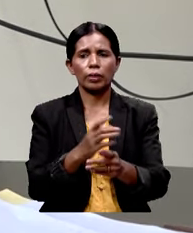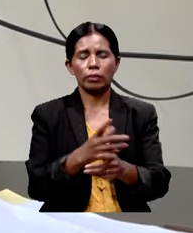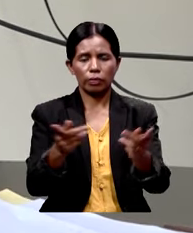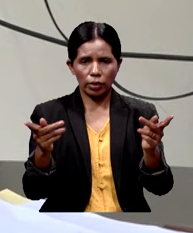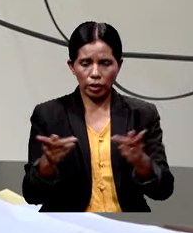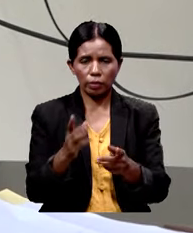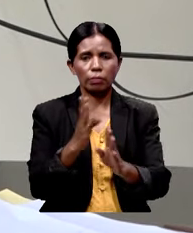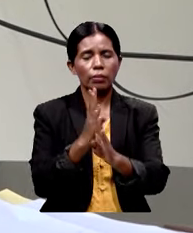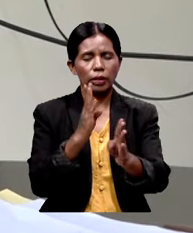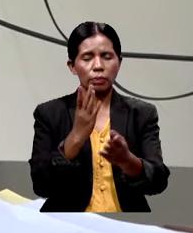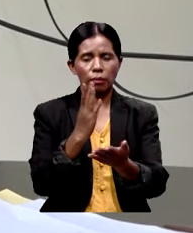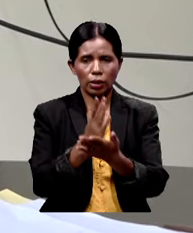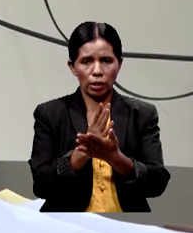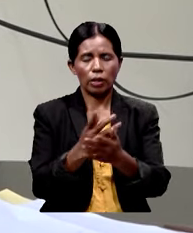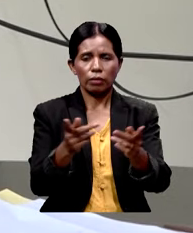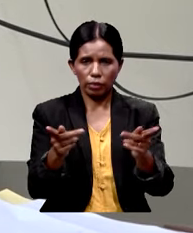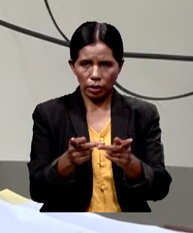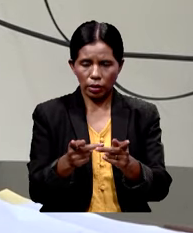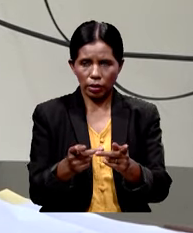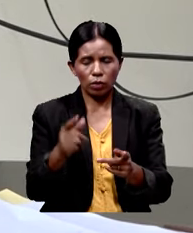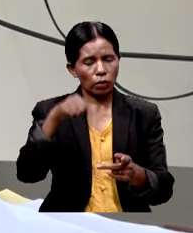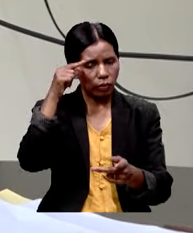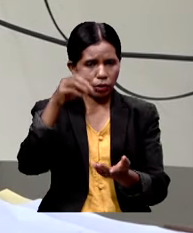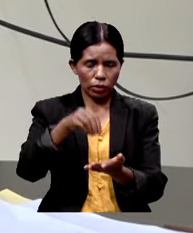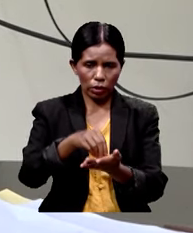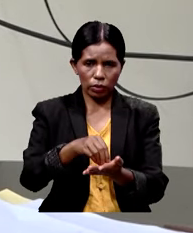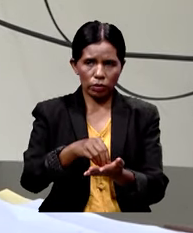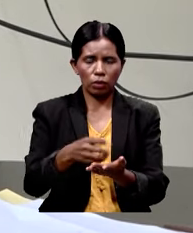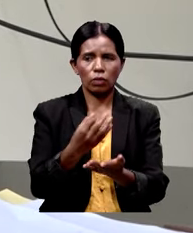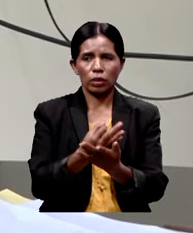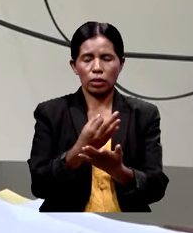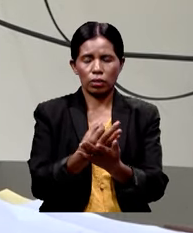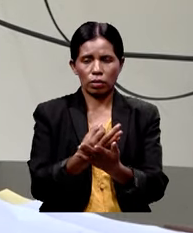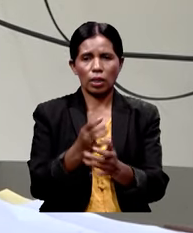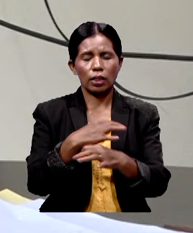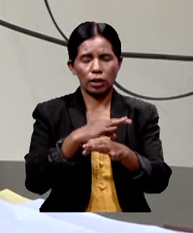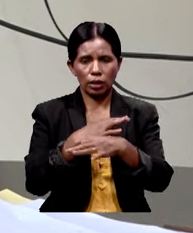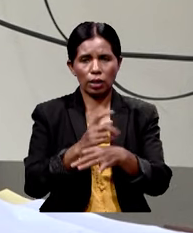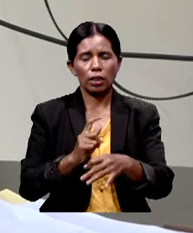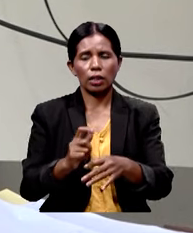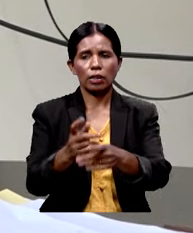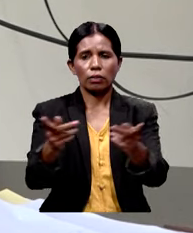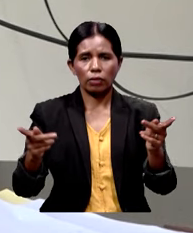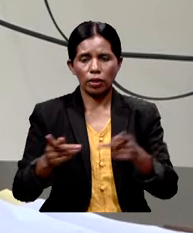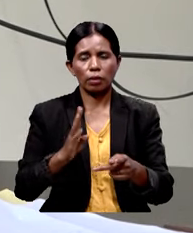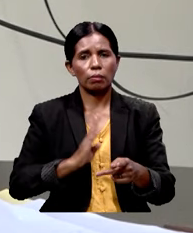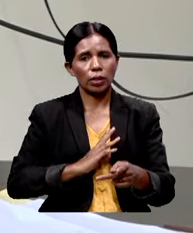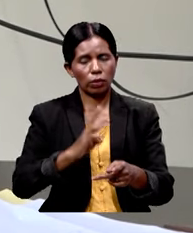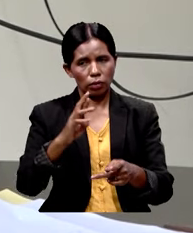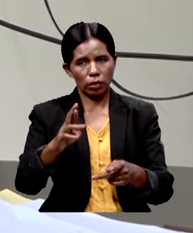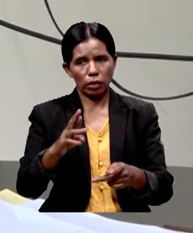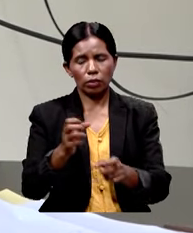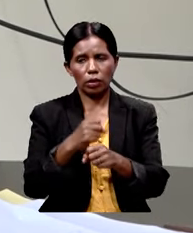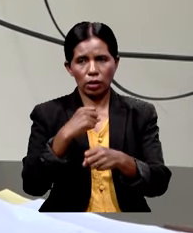o governo tá na nossa ia tinha ainda nem se reabilita terminal a Becora a tudo nem bele facilita o se parte leste